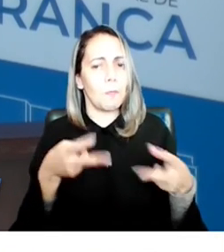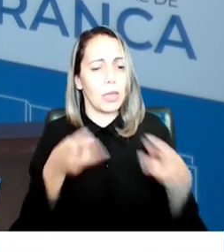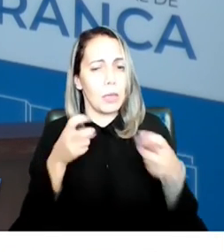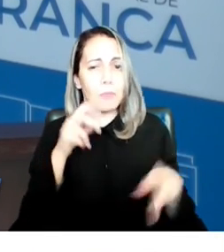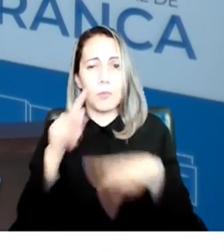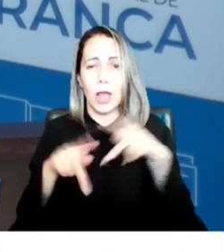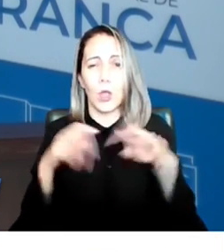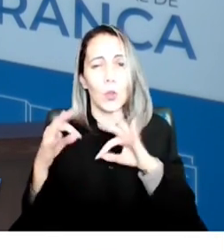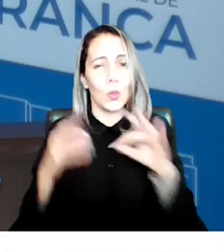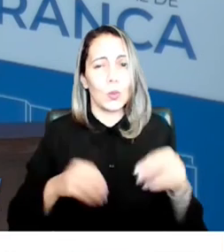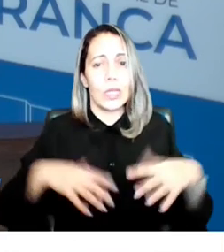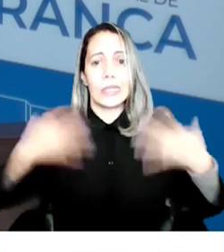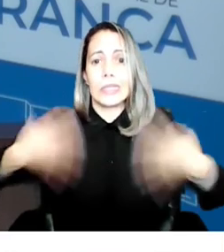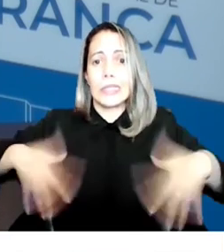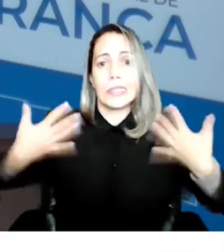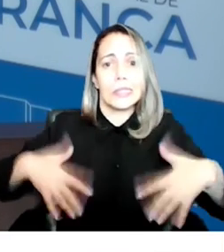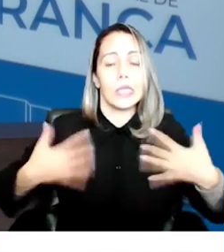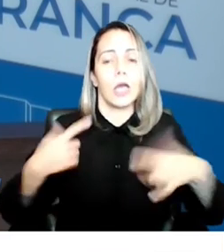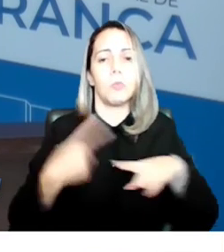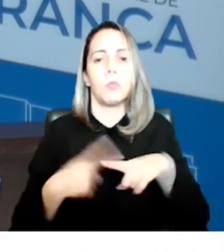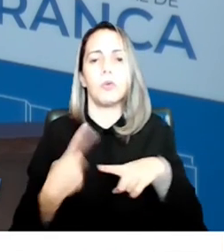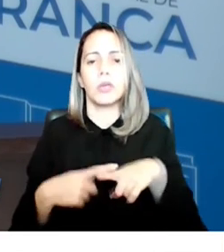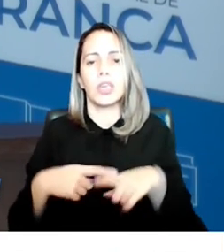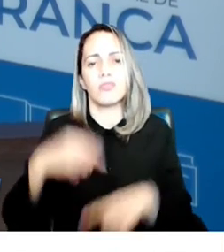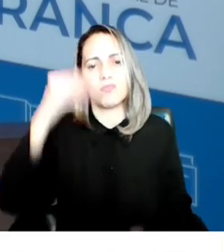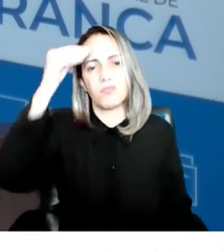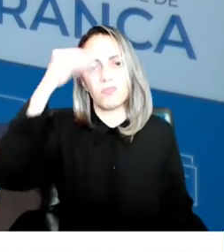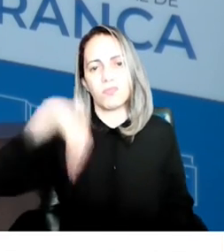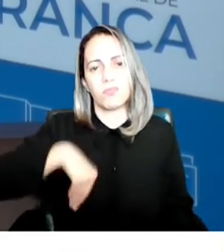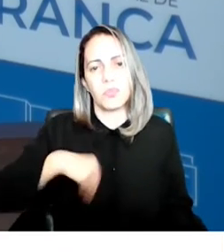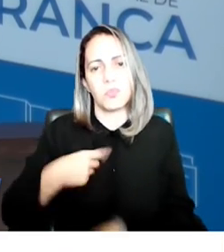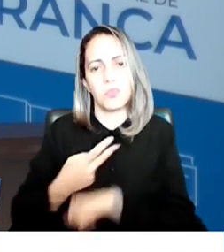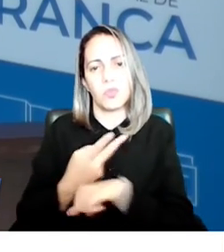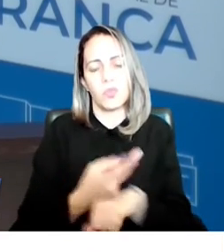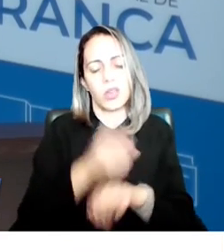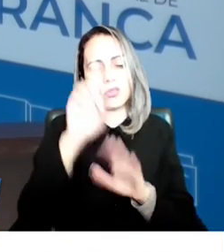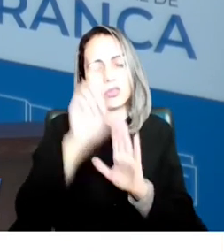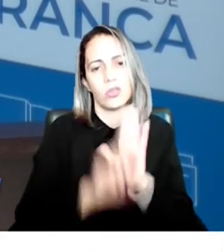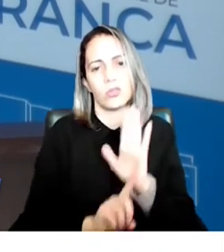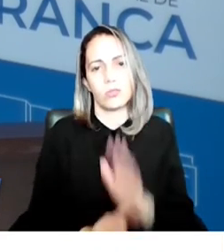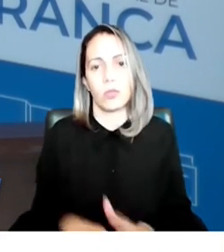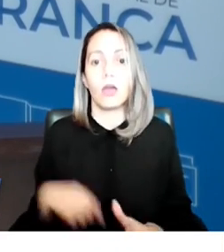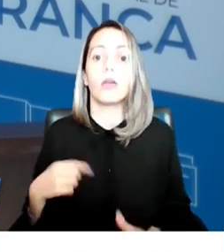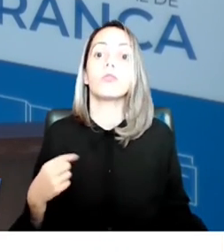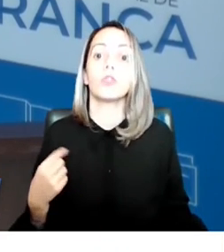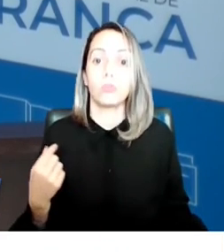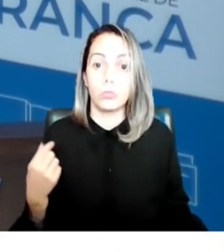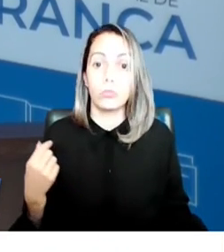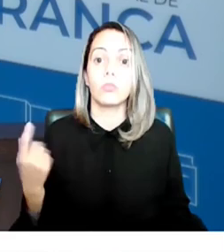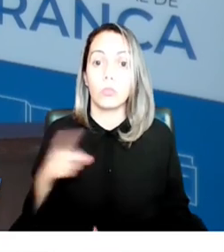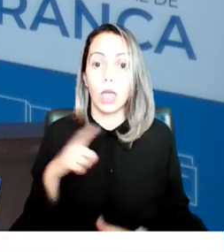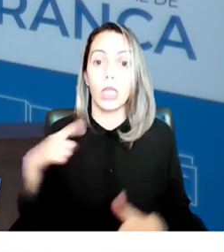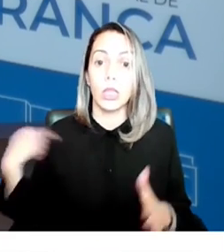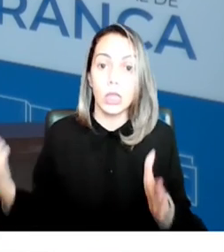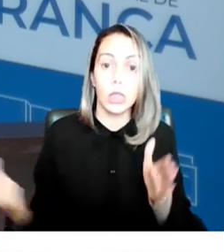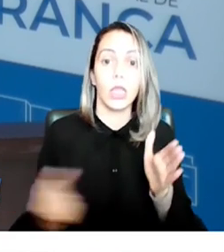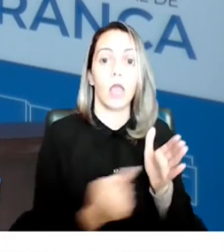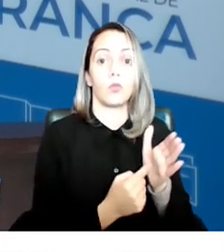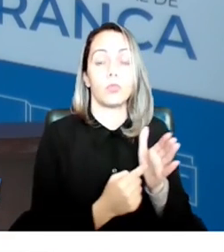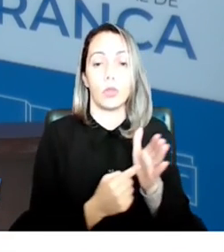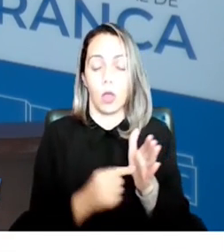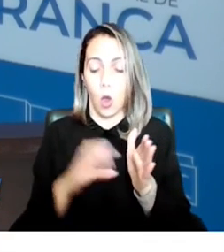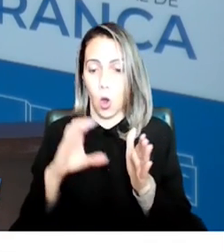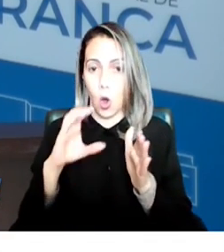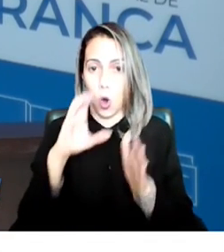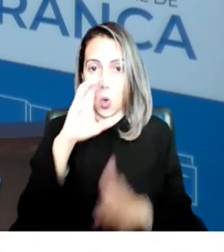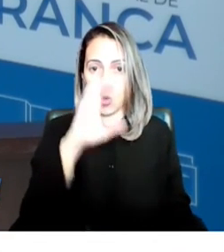de procurar os próprios direitos. Quando chegam denúncias do Conselho da Condição Feminina, nós